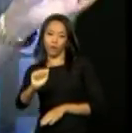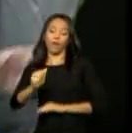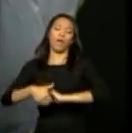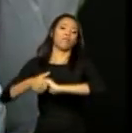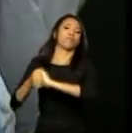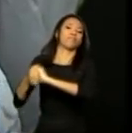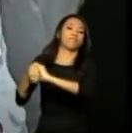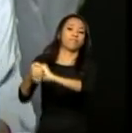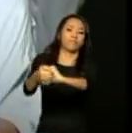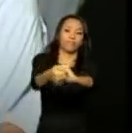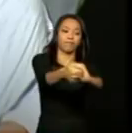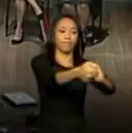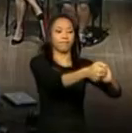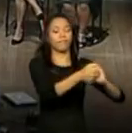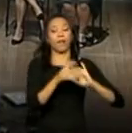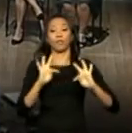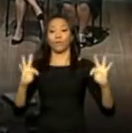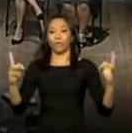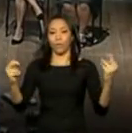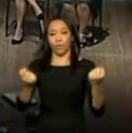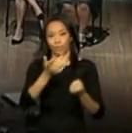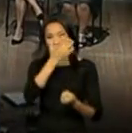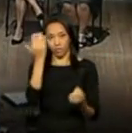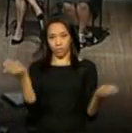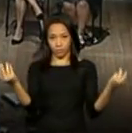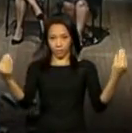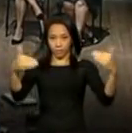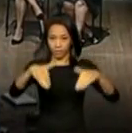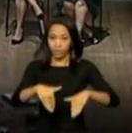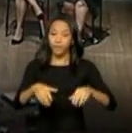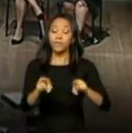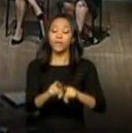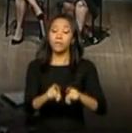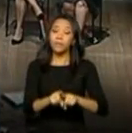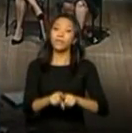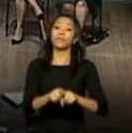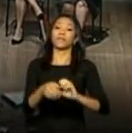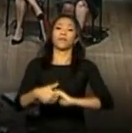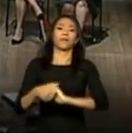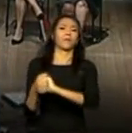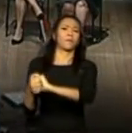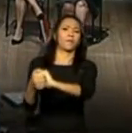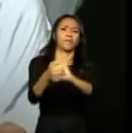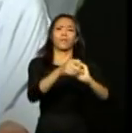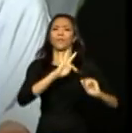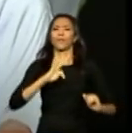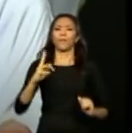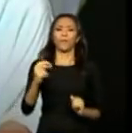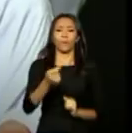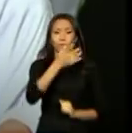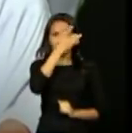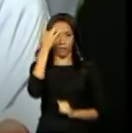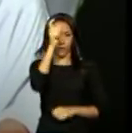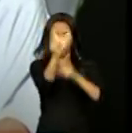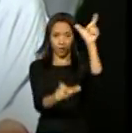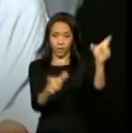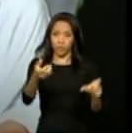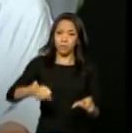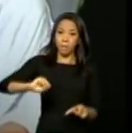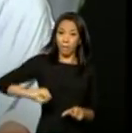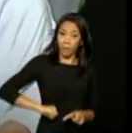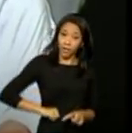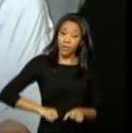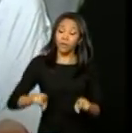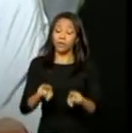todo o dispositivo de honra aqui e também cumprimentar todos os embaixadores e membros de